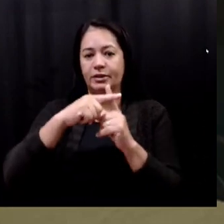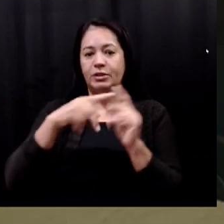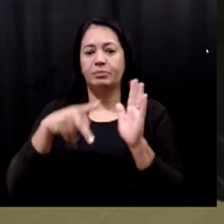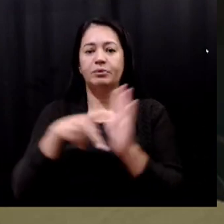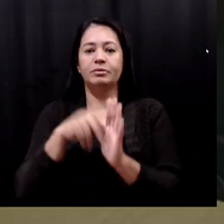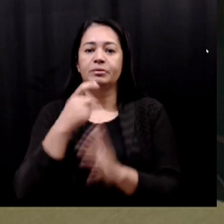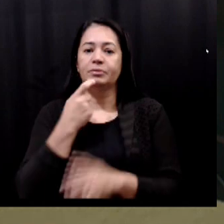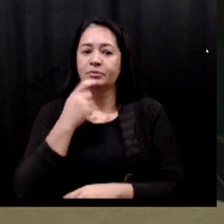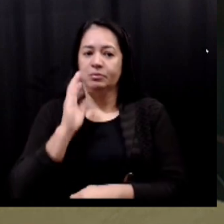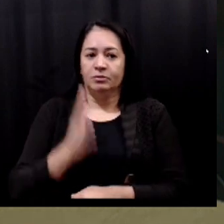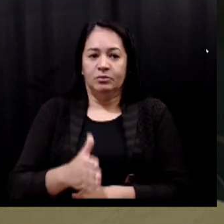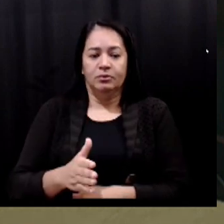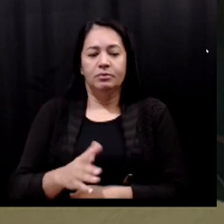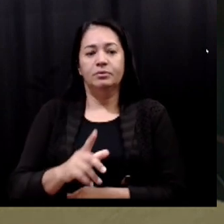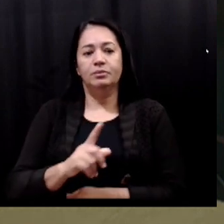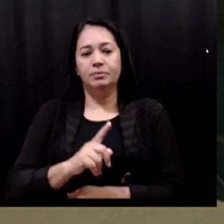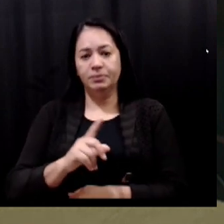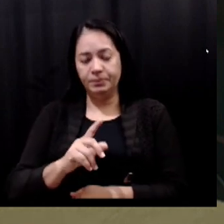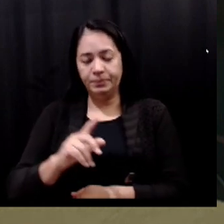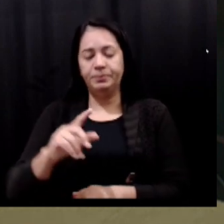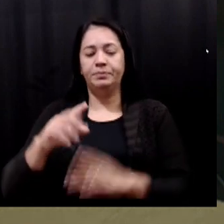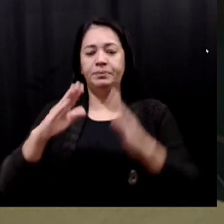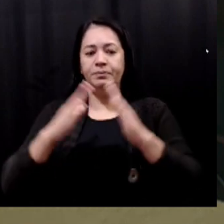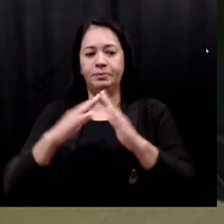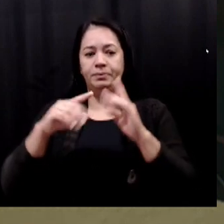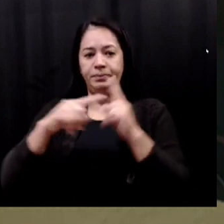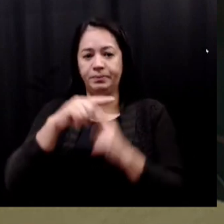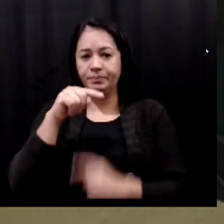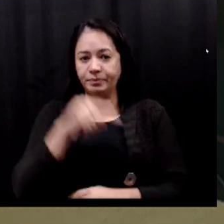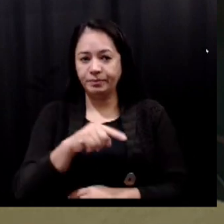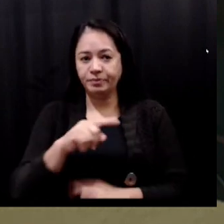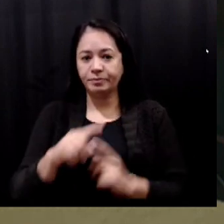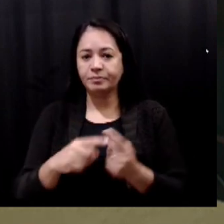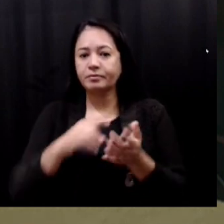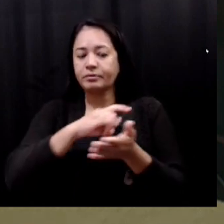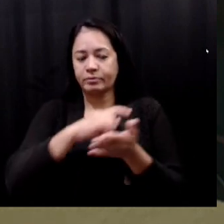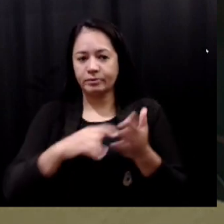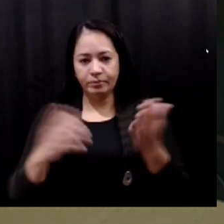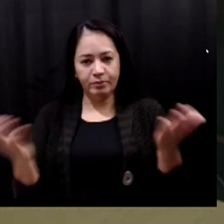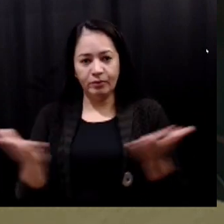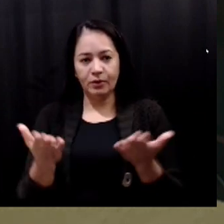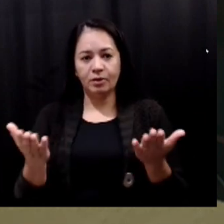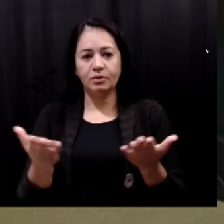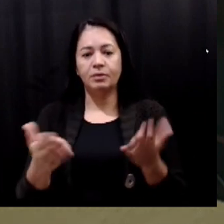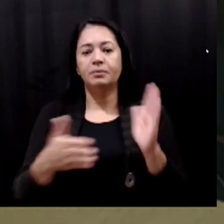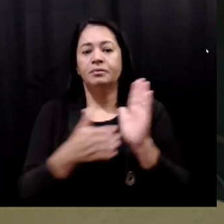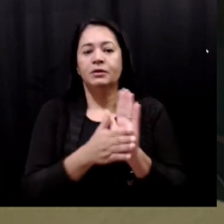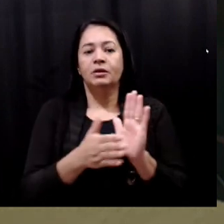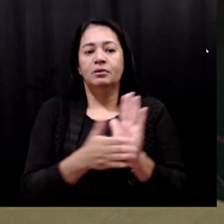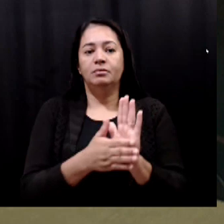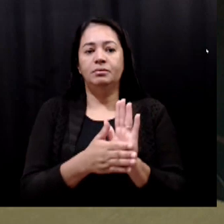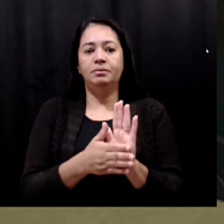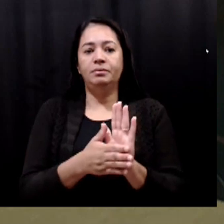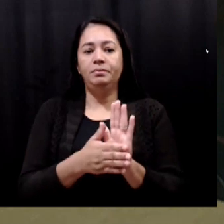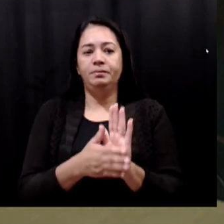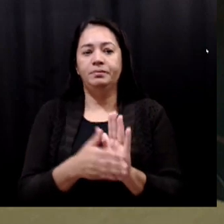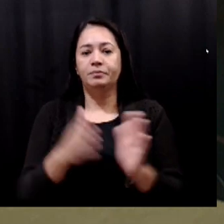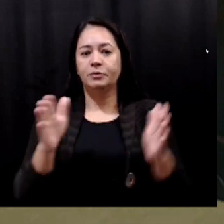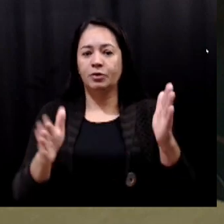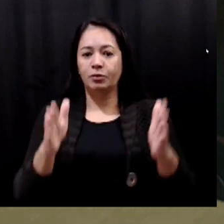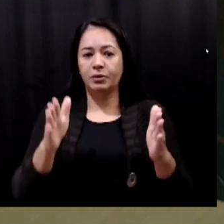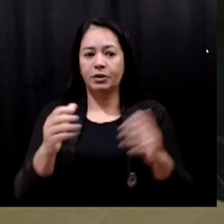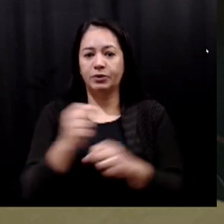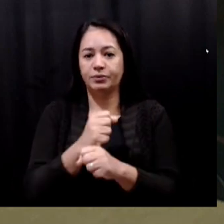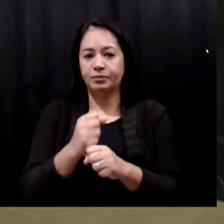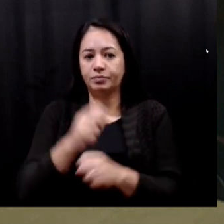Santa Rita de Cássia e teve sua descrição atualizada. A proposta estabelece um prazo de até 5 anos para que o uso da